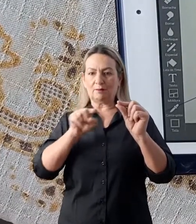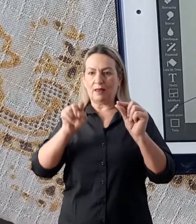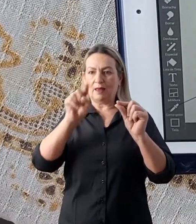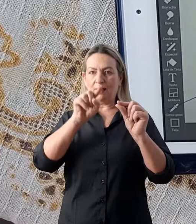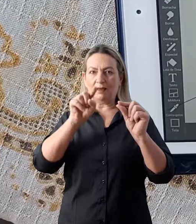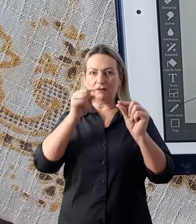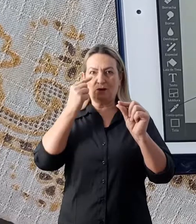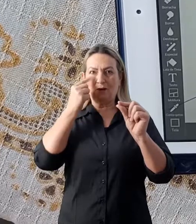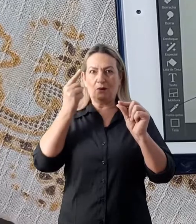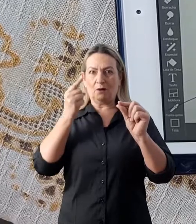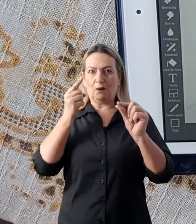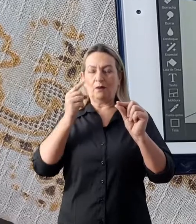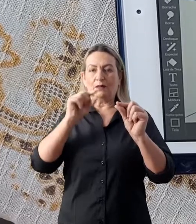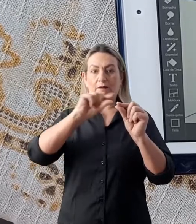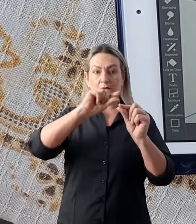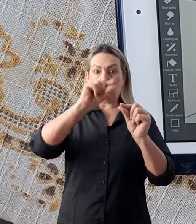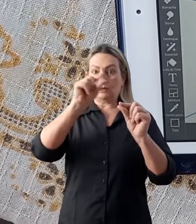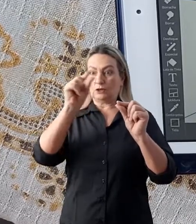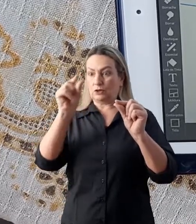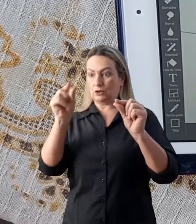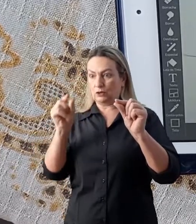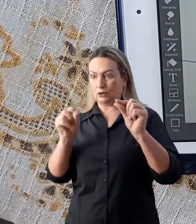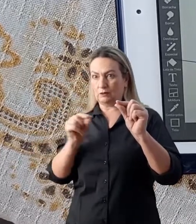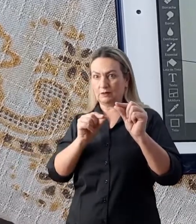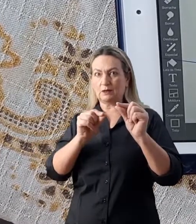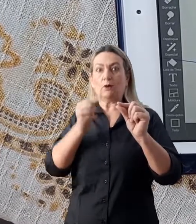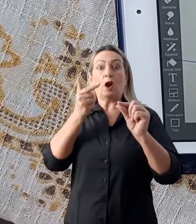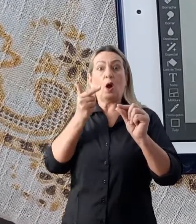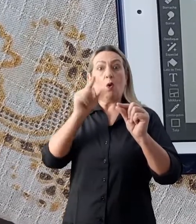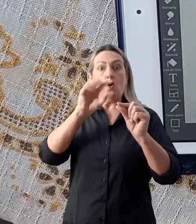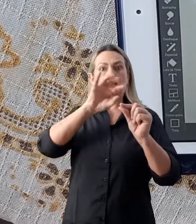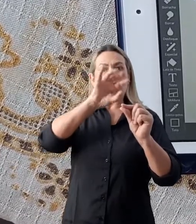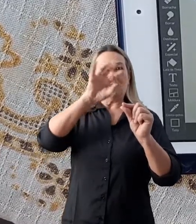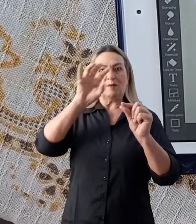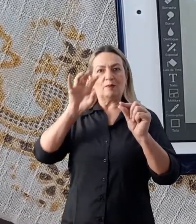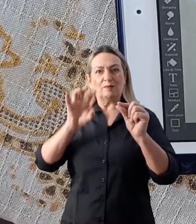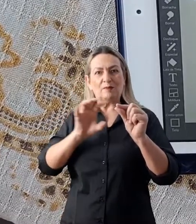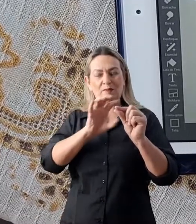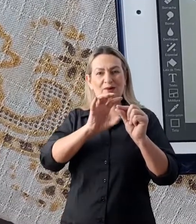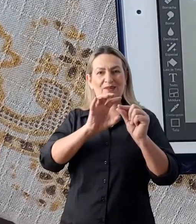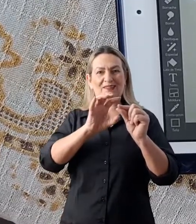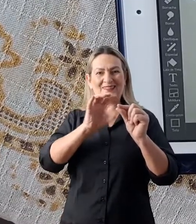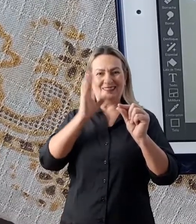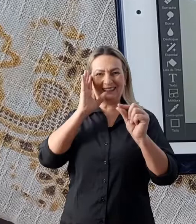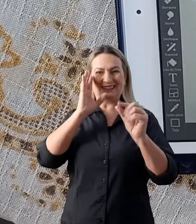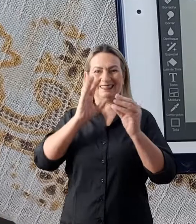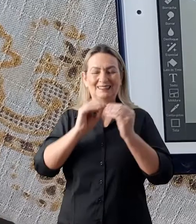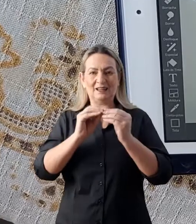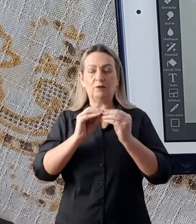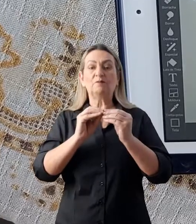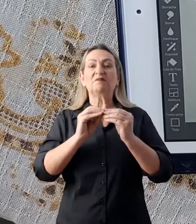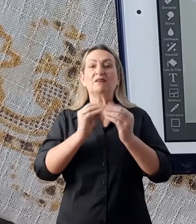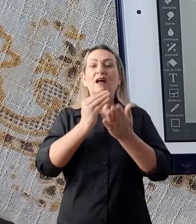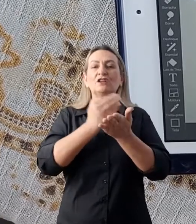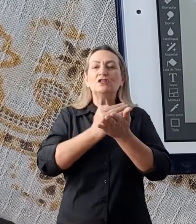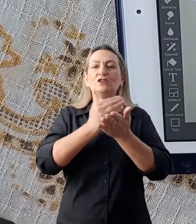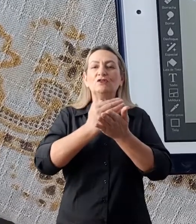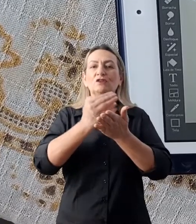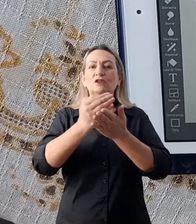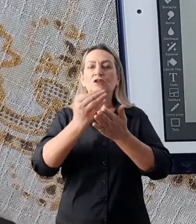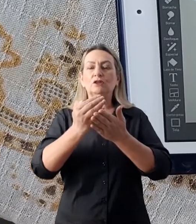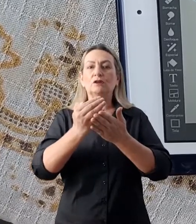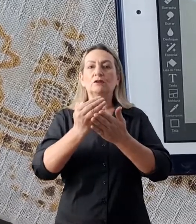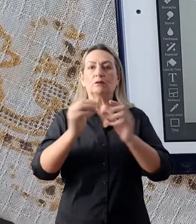do meio, fiz uma divisão, agora eu vou ter uma outra região aqui para trabalhar. E aí eu quero trabalhar ela com algo